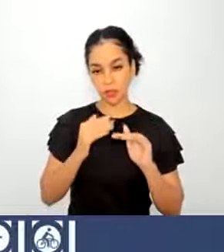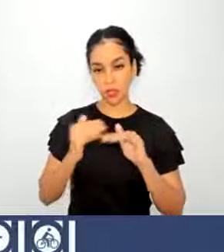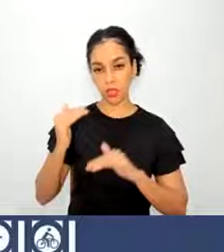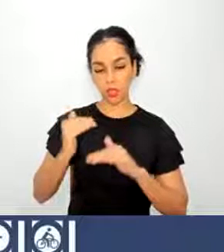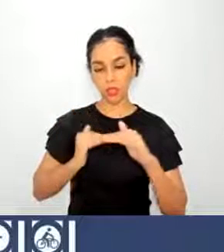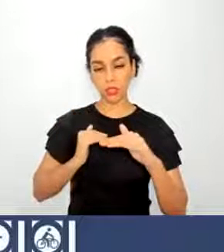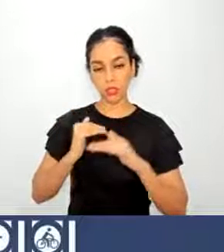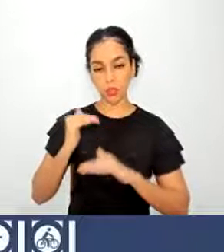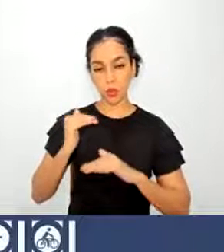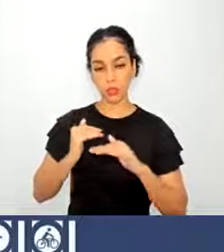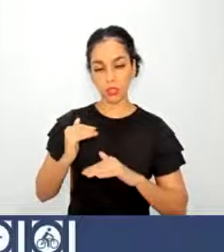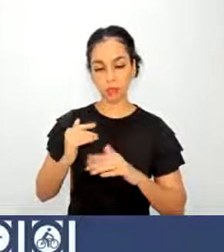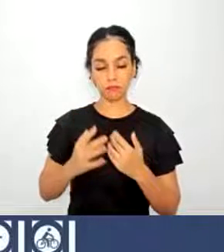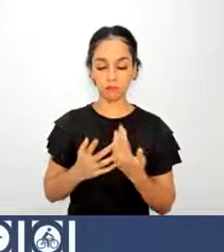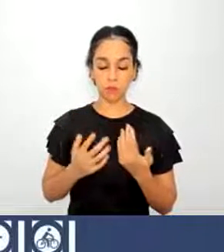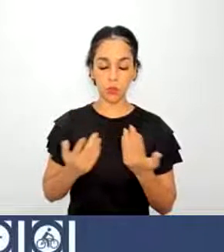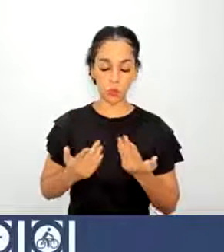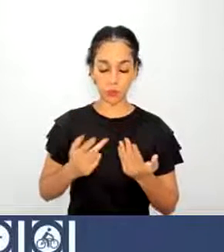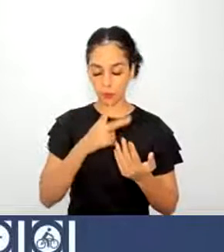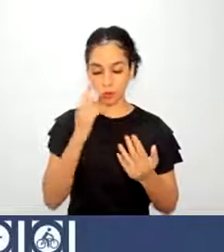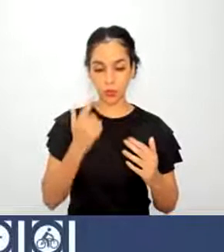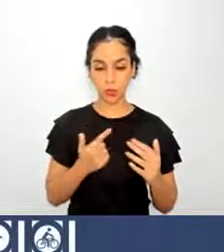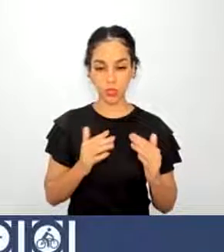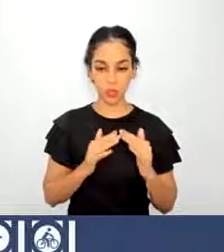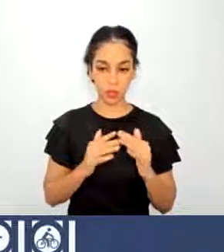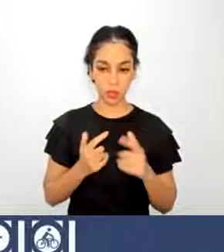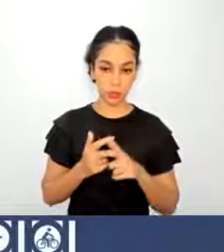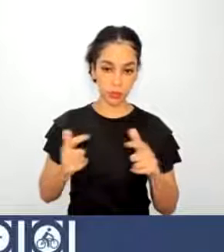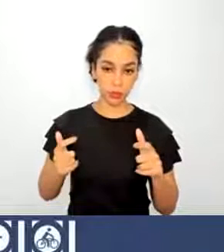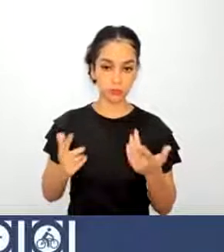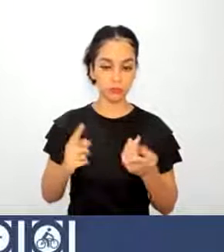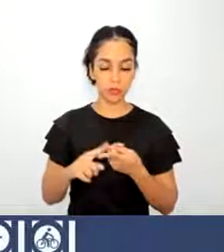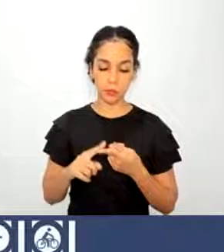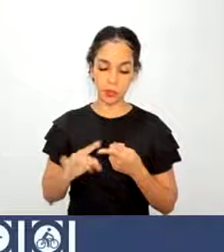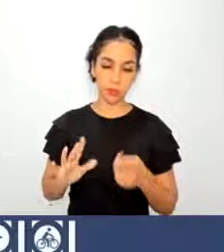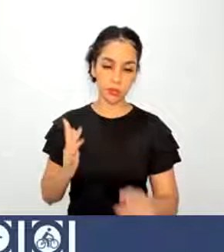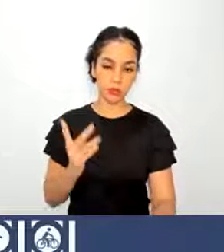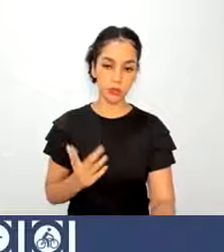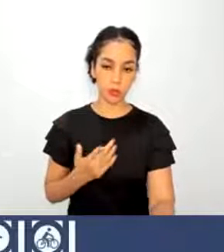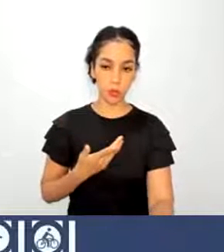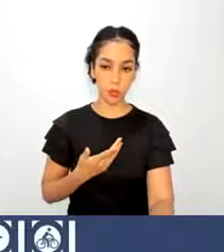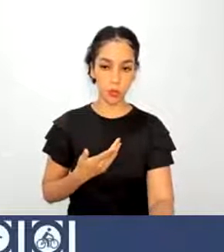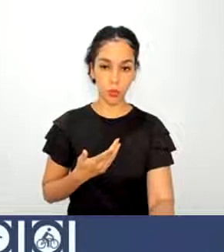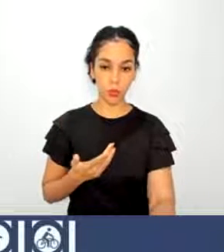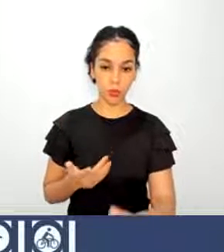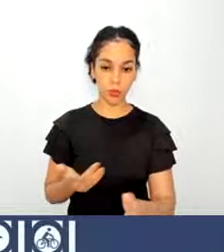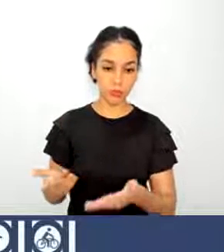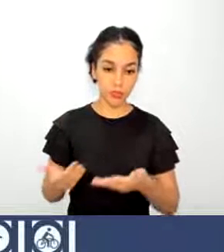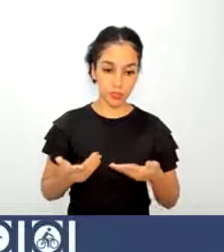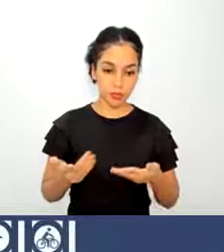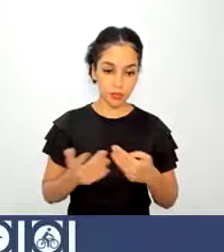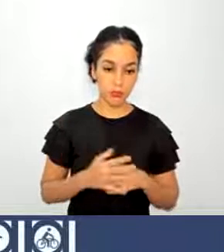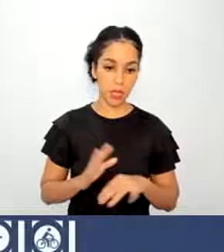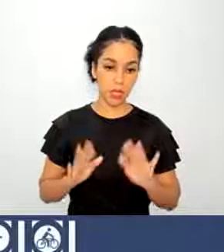população de rua aumentou muito. Então, isso também acaba gerando um convite, que às vezes para alguns pode